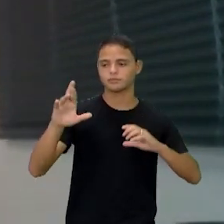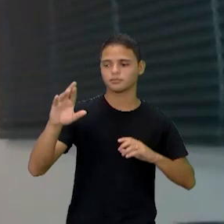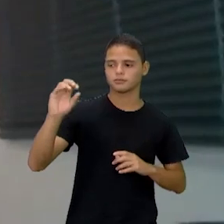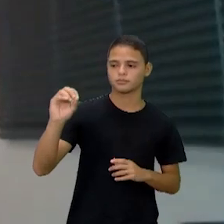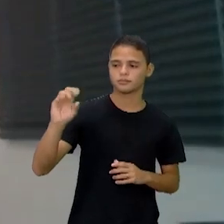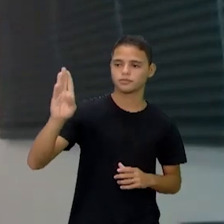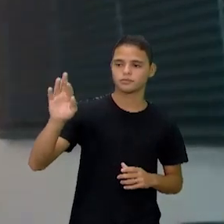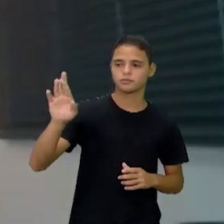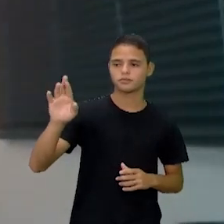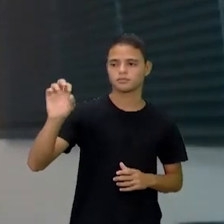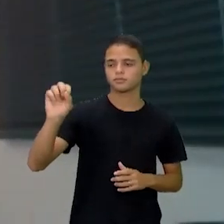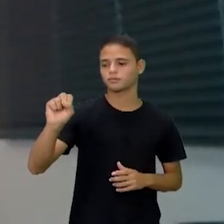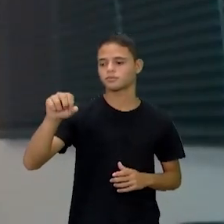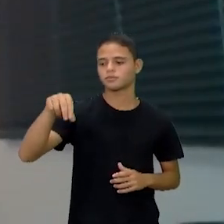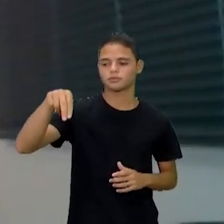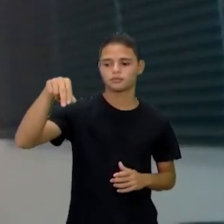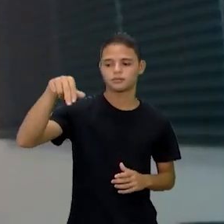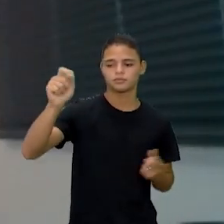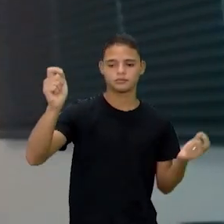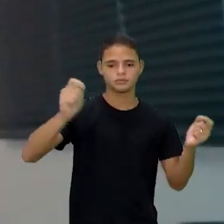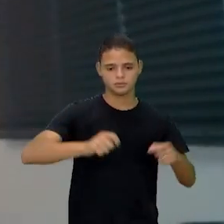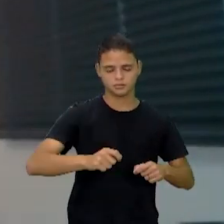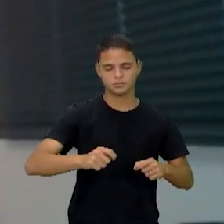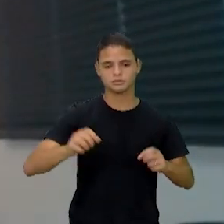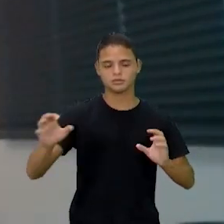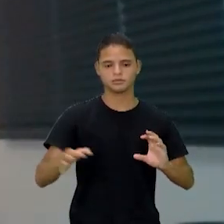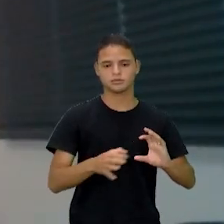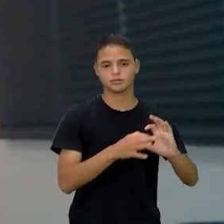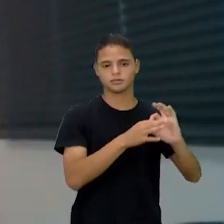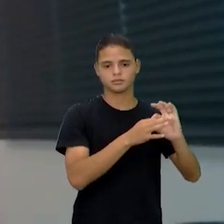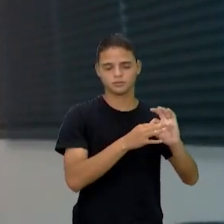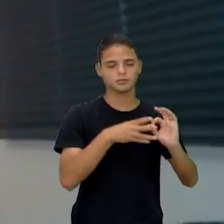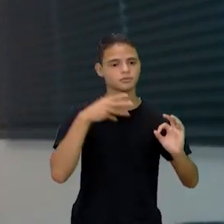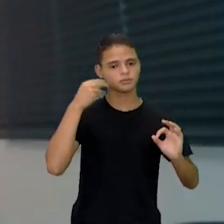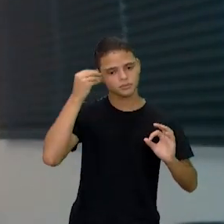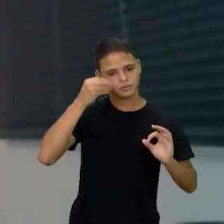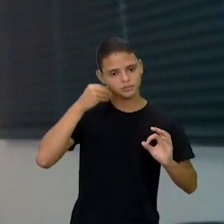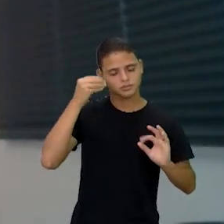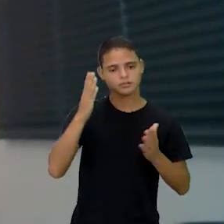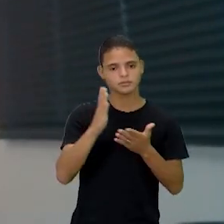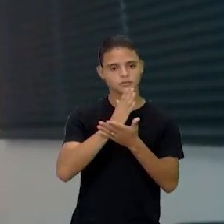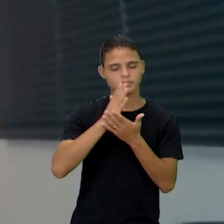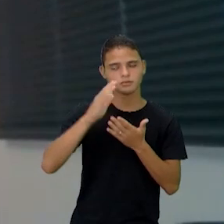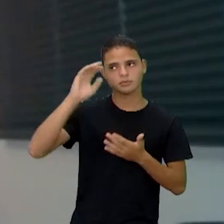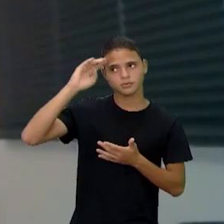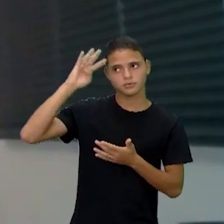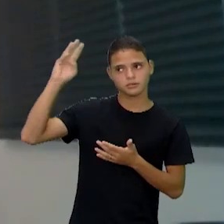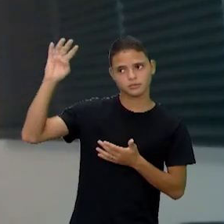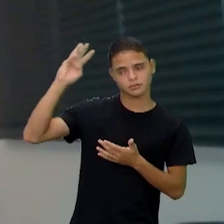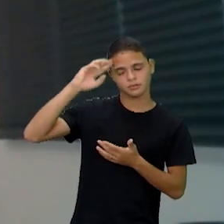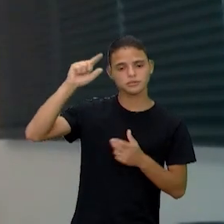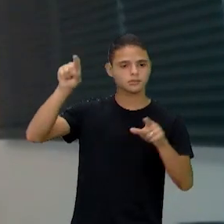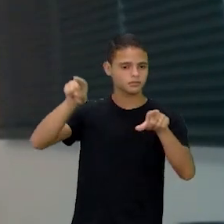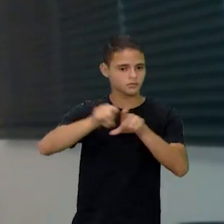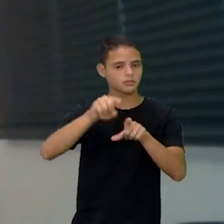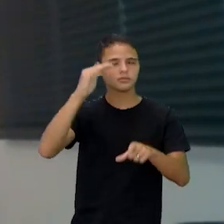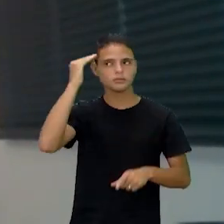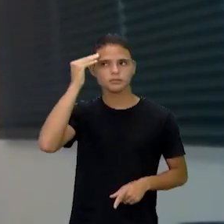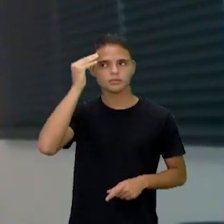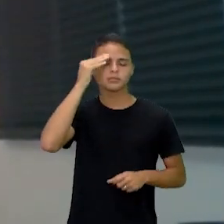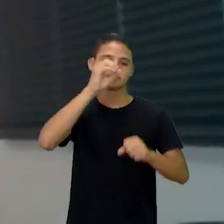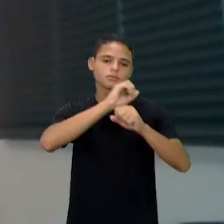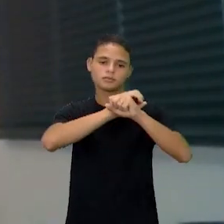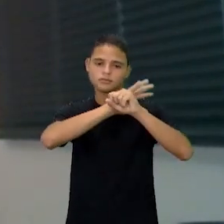que a gente possa conectar o depoimento dele com os aspectos teóricos e entender um pouquinho mais essa